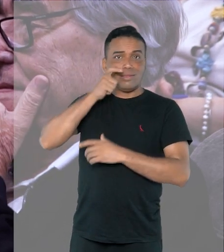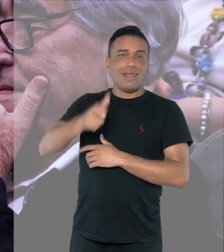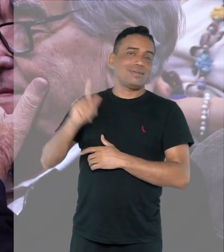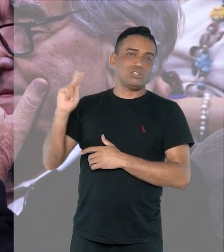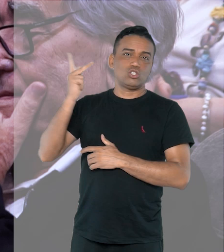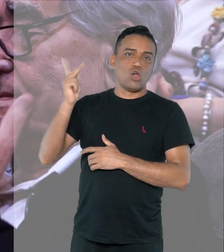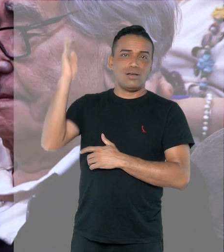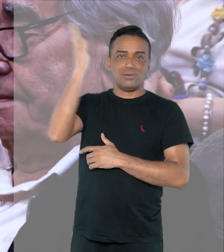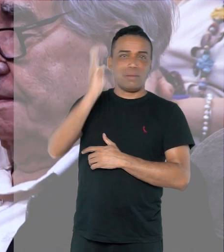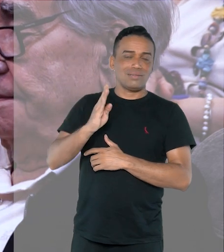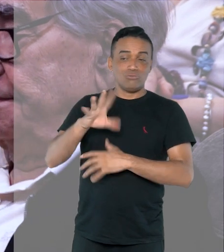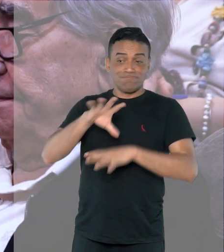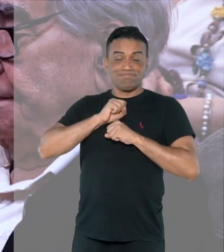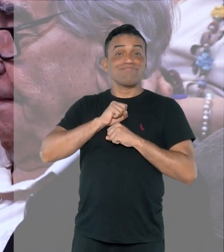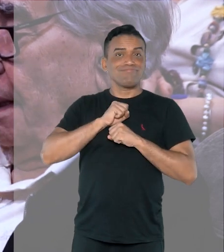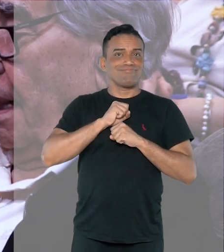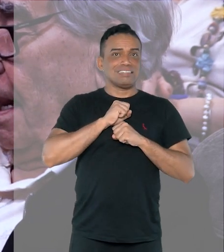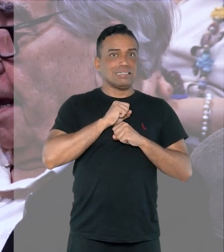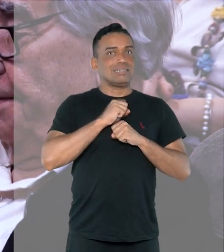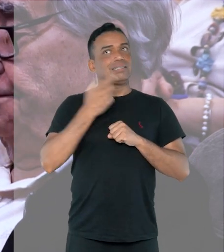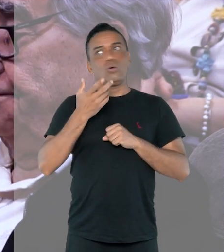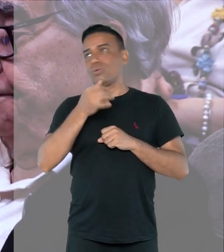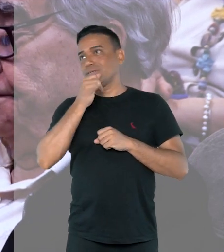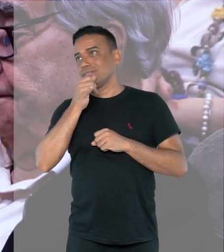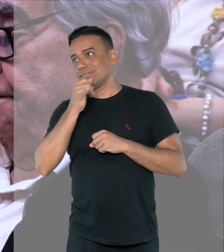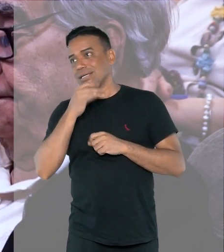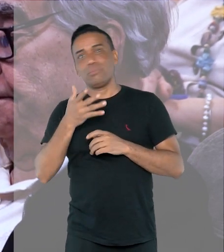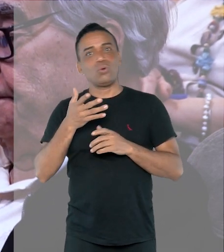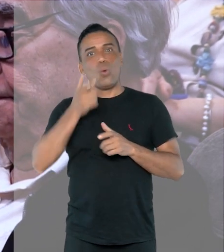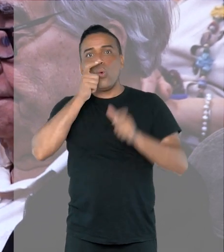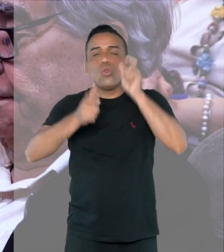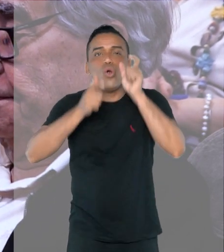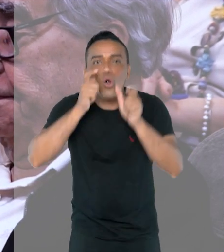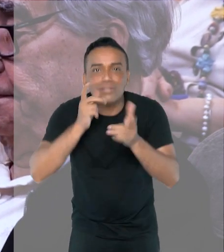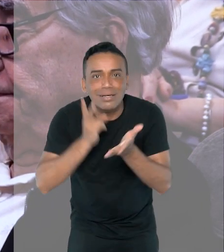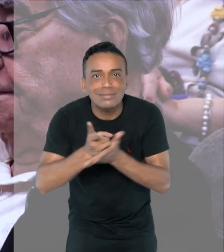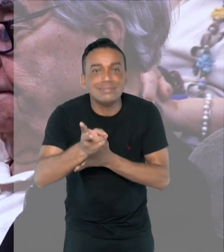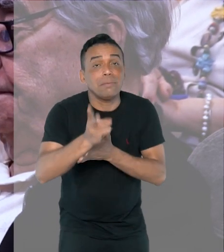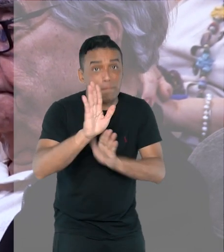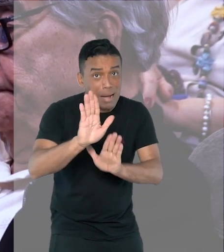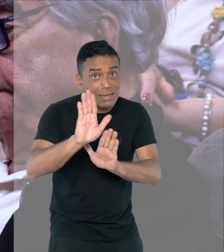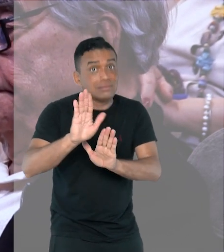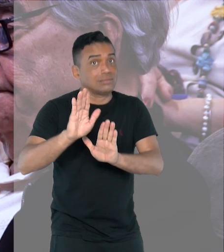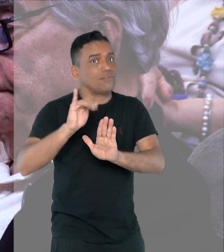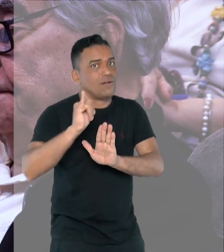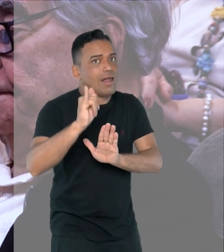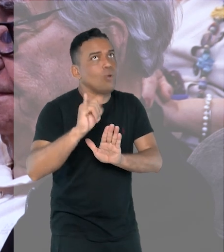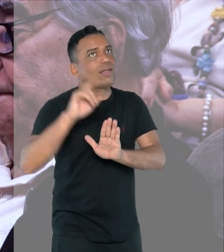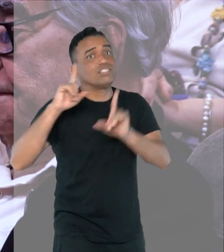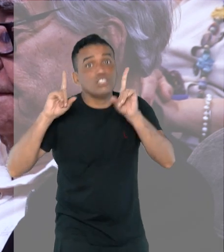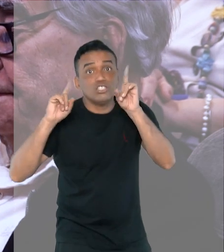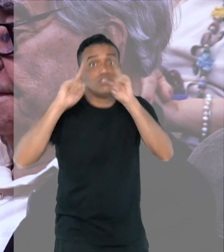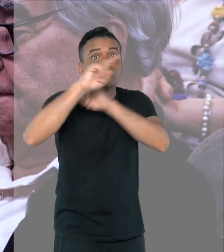que busca, né, intensamente aqui, né, por uma curiosidade. Mas, acima de tudo, eu queria colocar essa dificuldade da